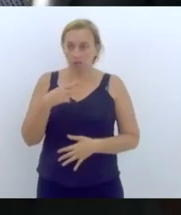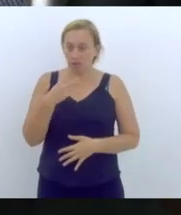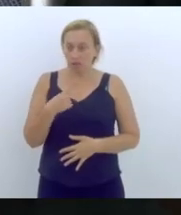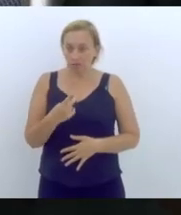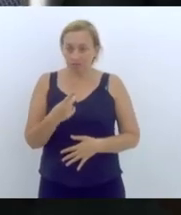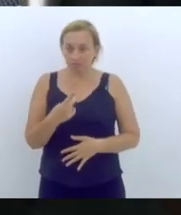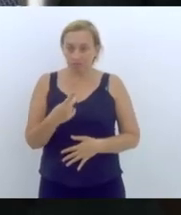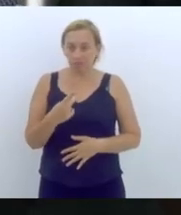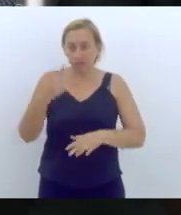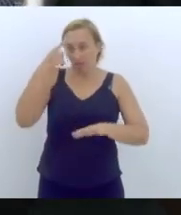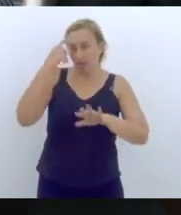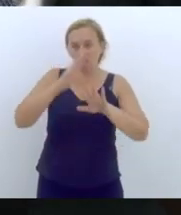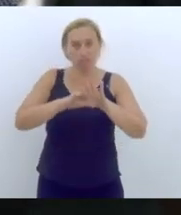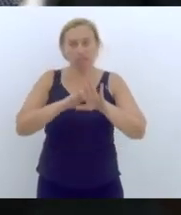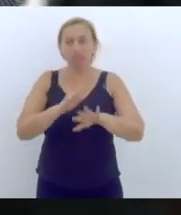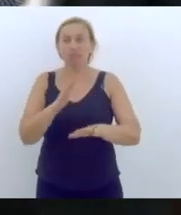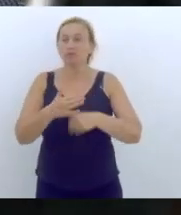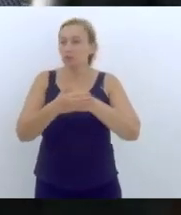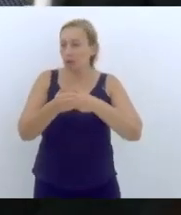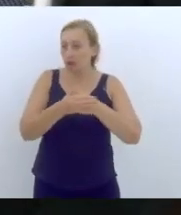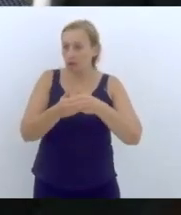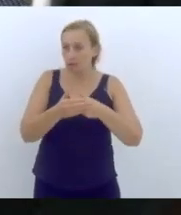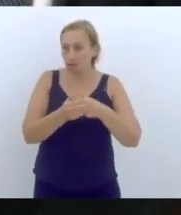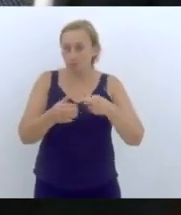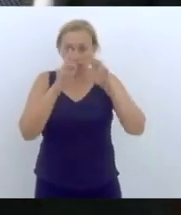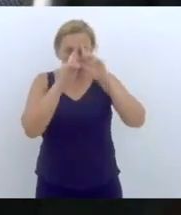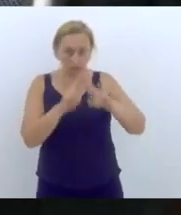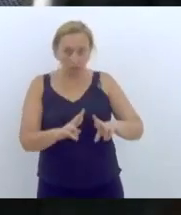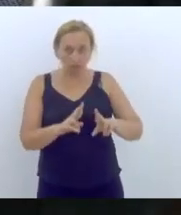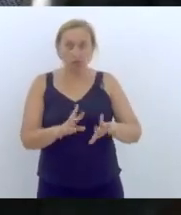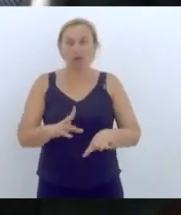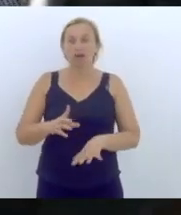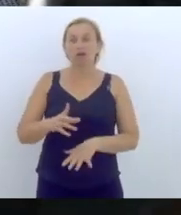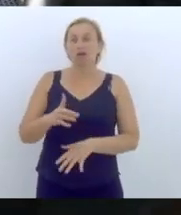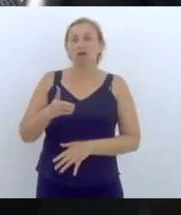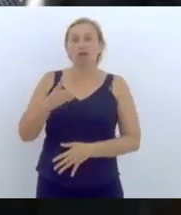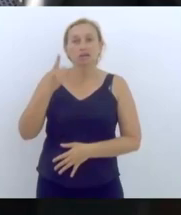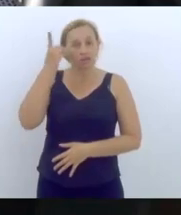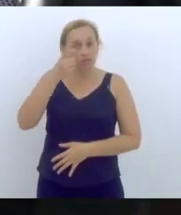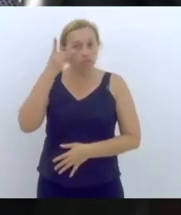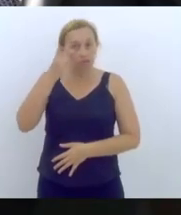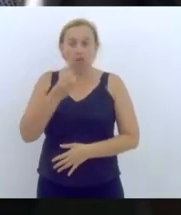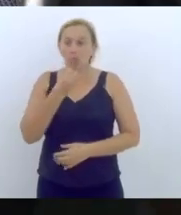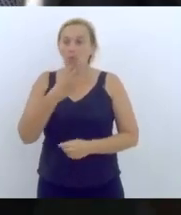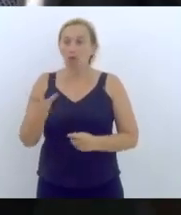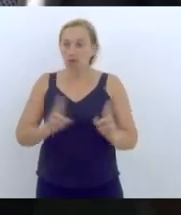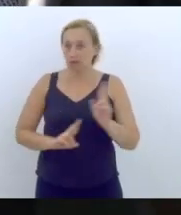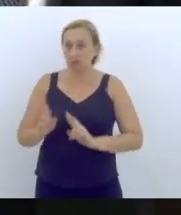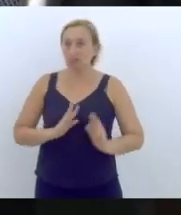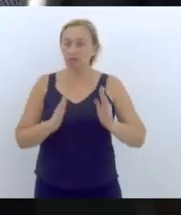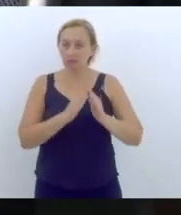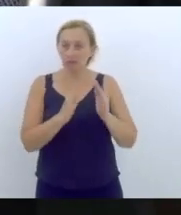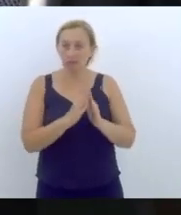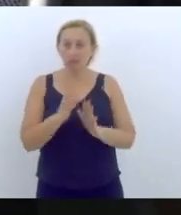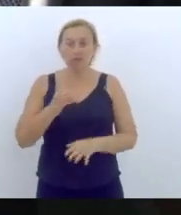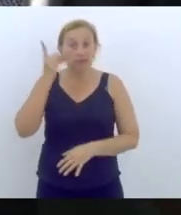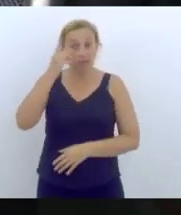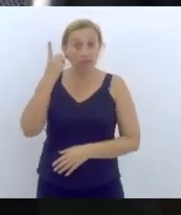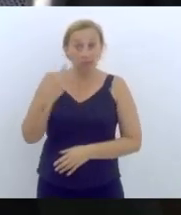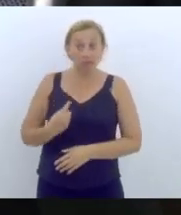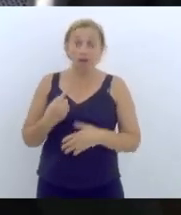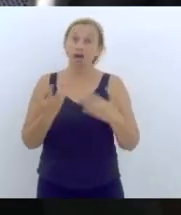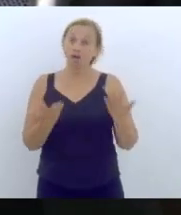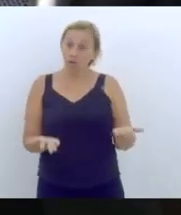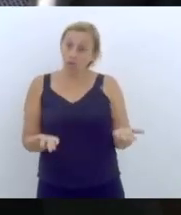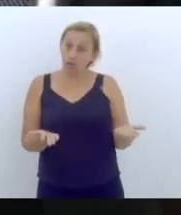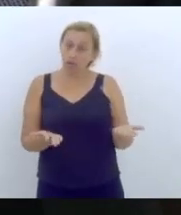ponto de vista ideológico. Eu tenho o maior carinho e respeito, é uma das deputadas no campo pessoal que eu mais tenho um bom relacionamento nessa casa, que é a deputada Dani. Agora,